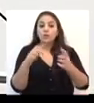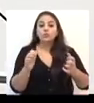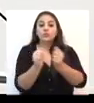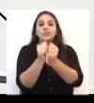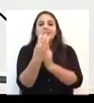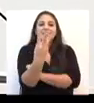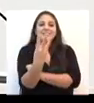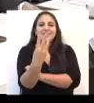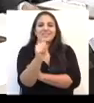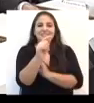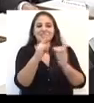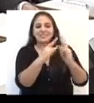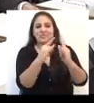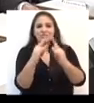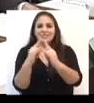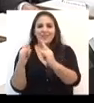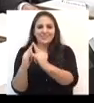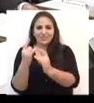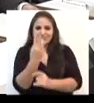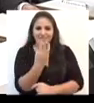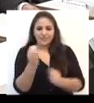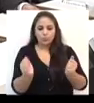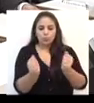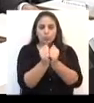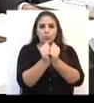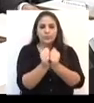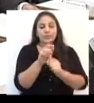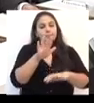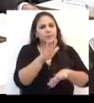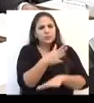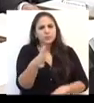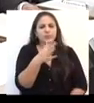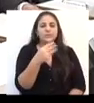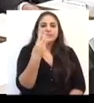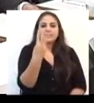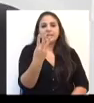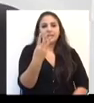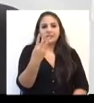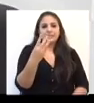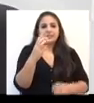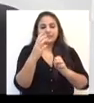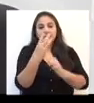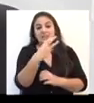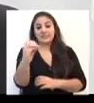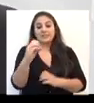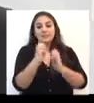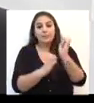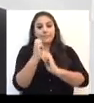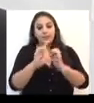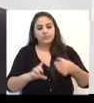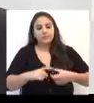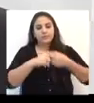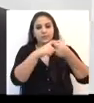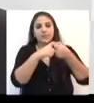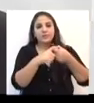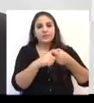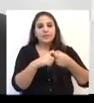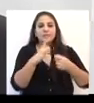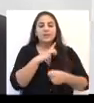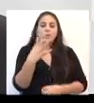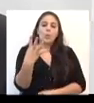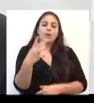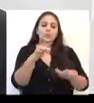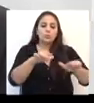3 entidades. Atualmente, são mais de 300 empresas filiadas que integram 4 importantes